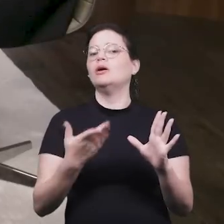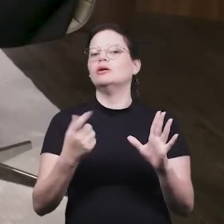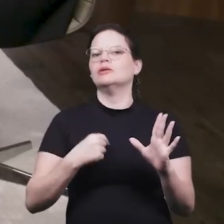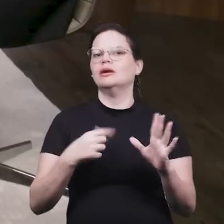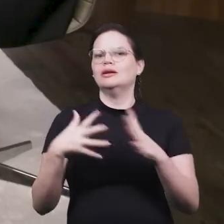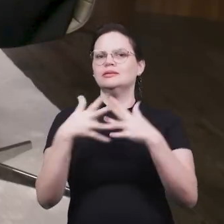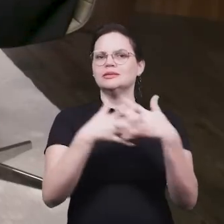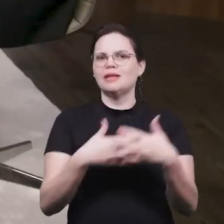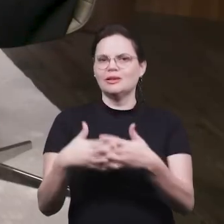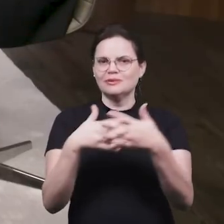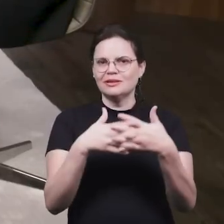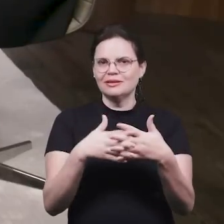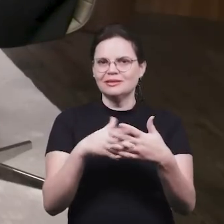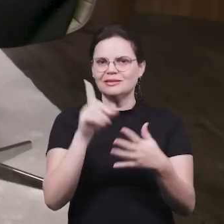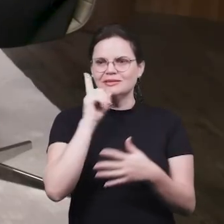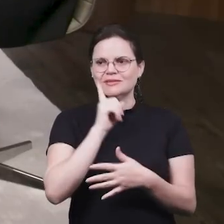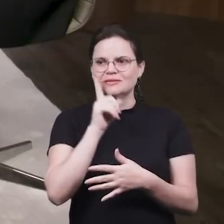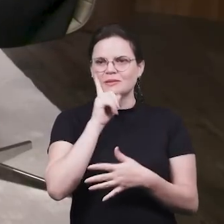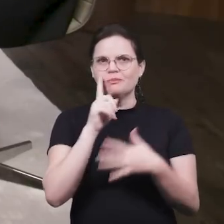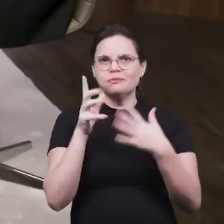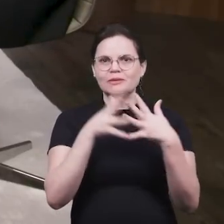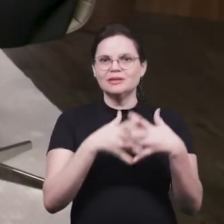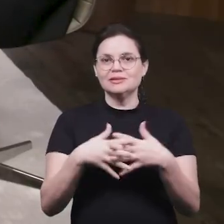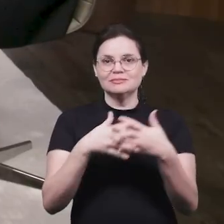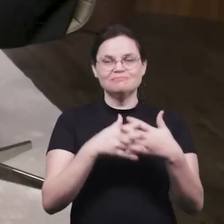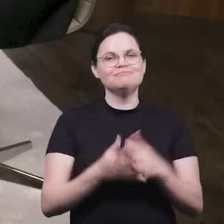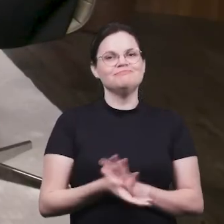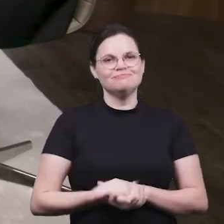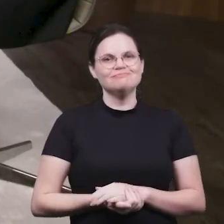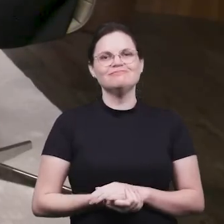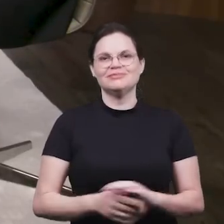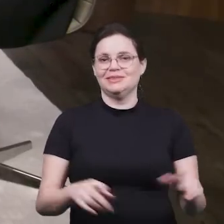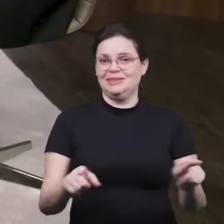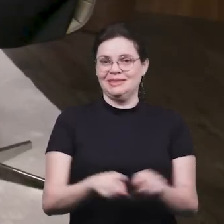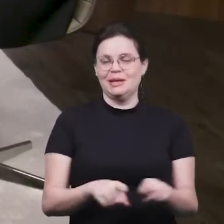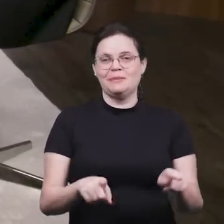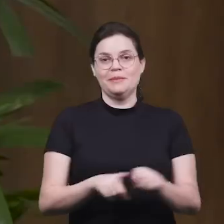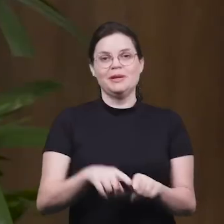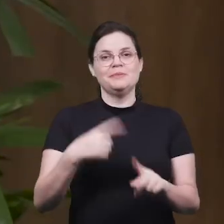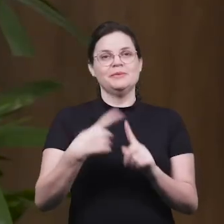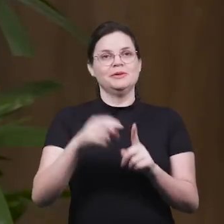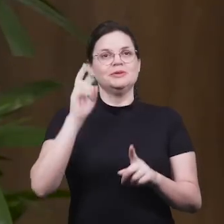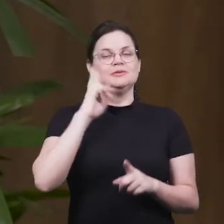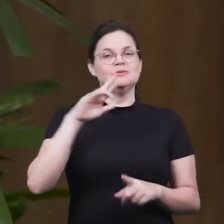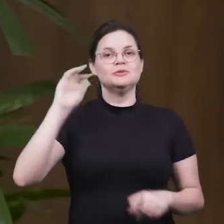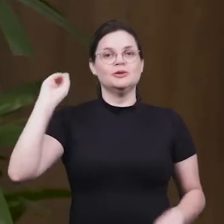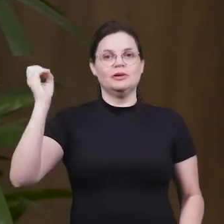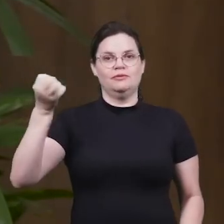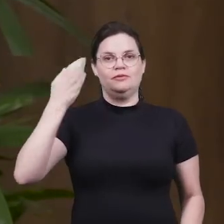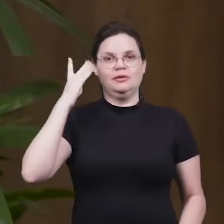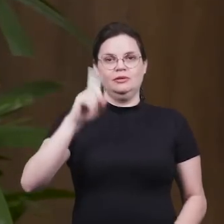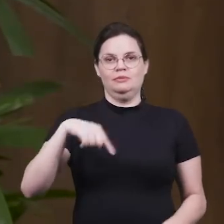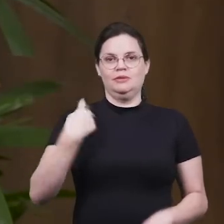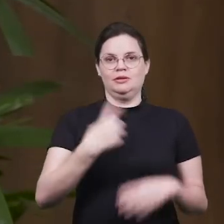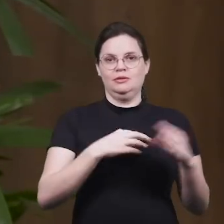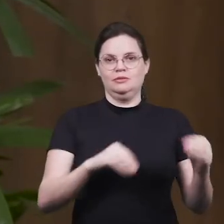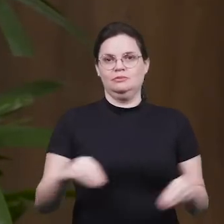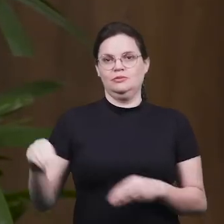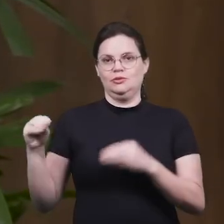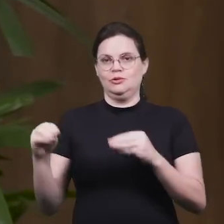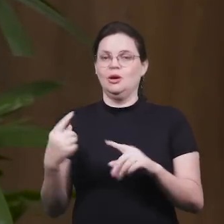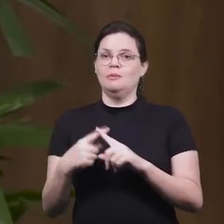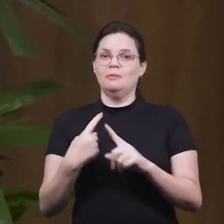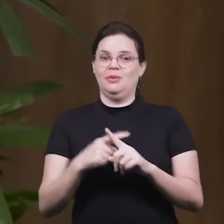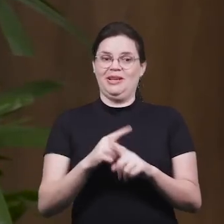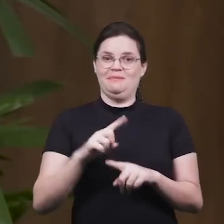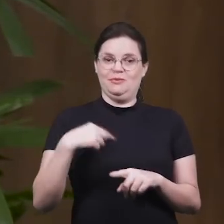Estados Unidos. Estados Unidos. Também foi uma orientação que o Senhor deu. Por minha família, eles